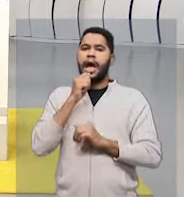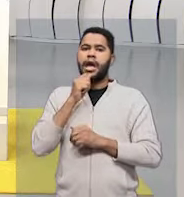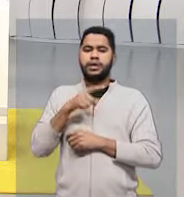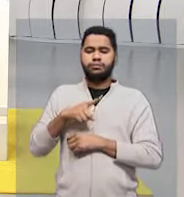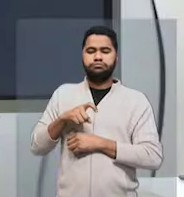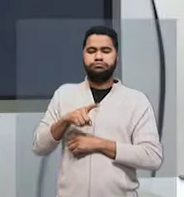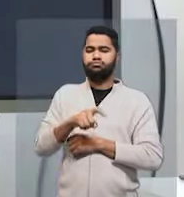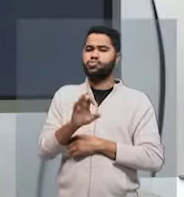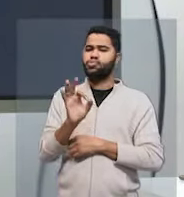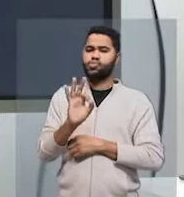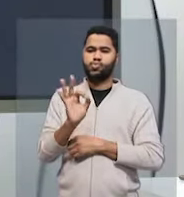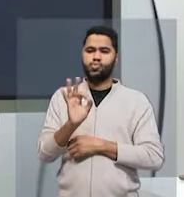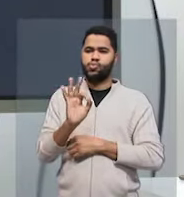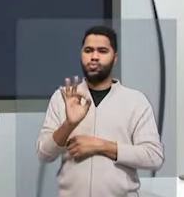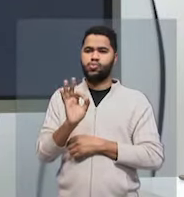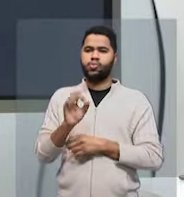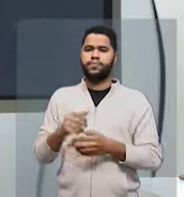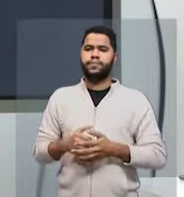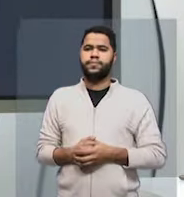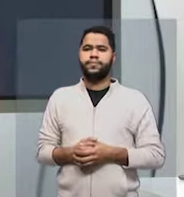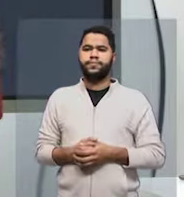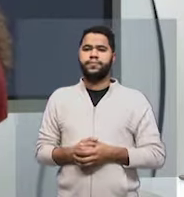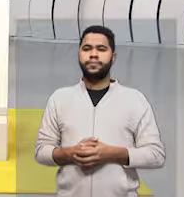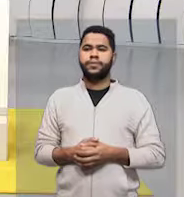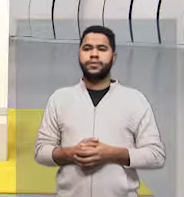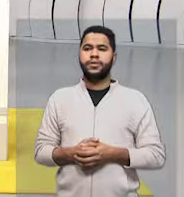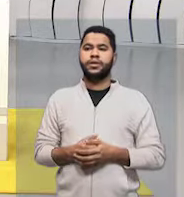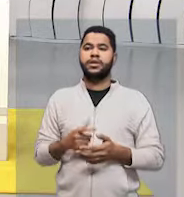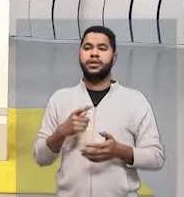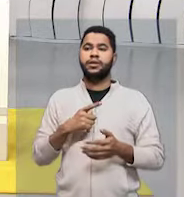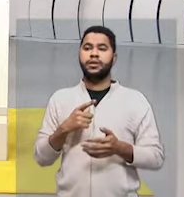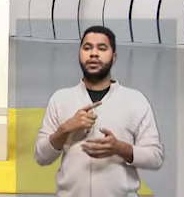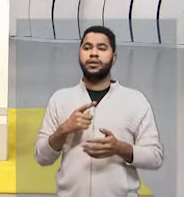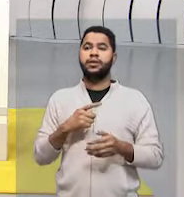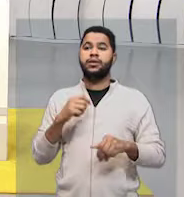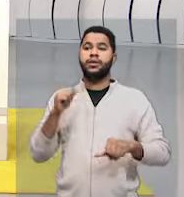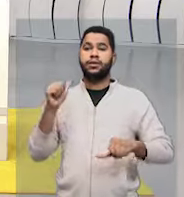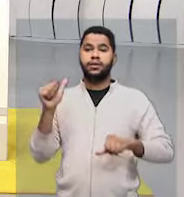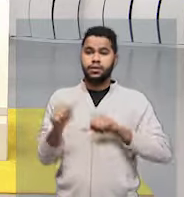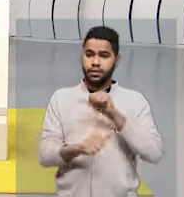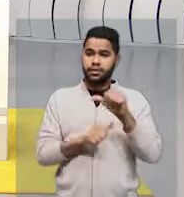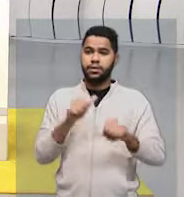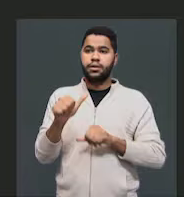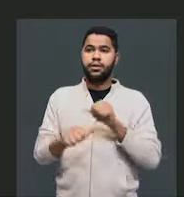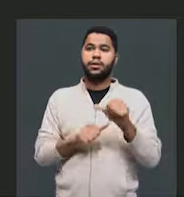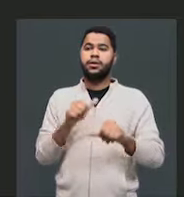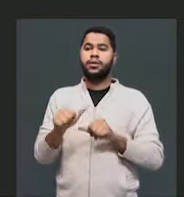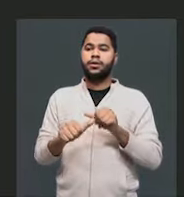cauda, tá? Não é ainda um espermatozoide. Ela vai ter, então, que se transformar por